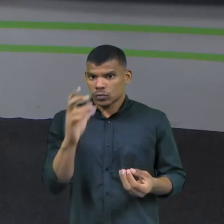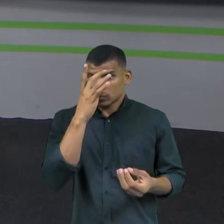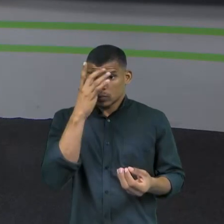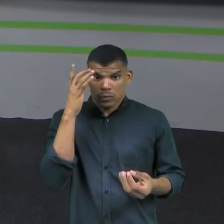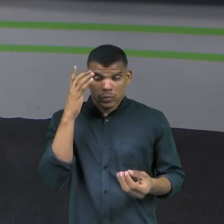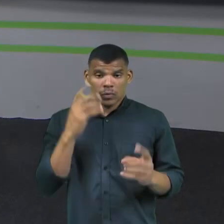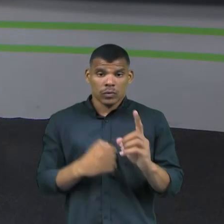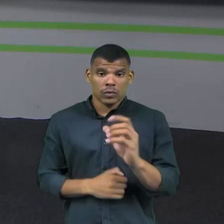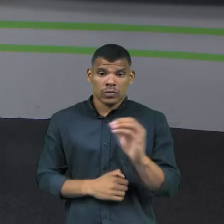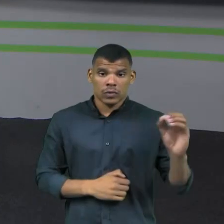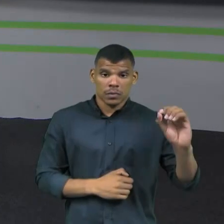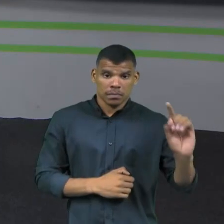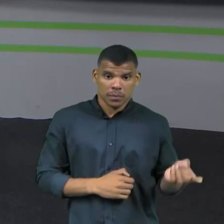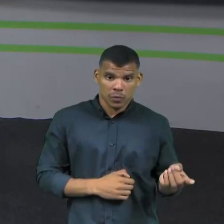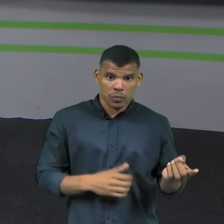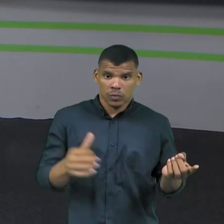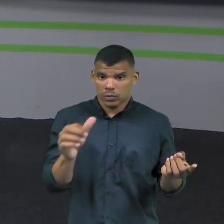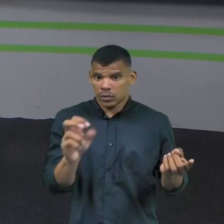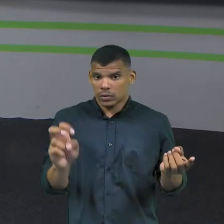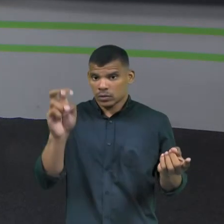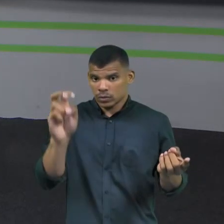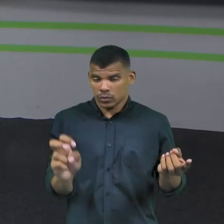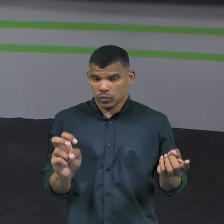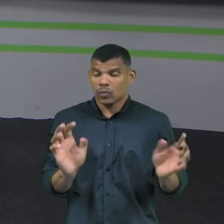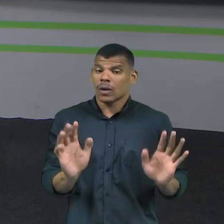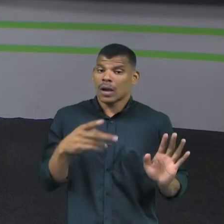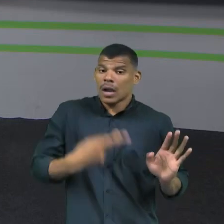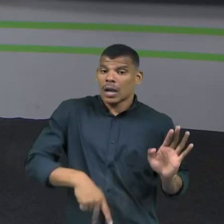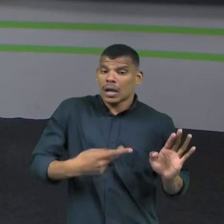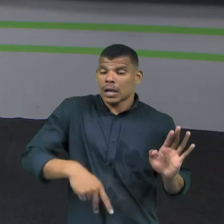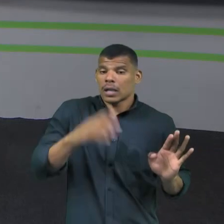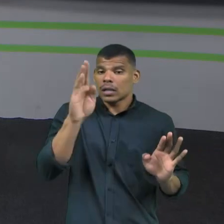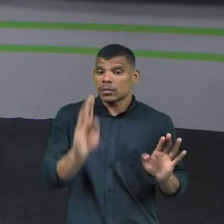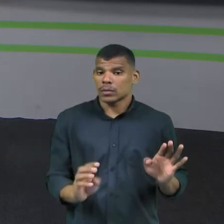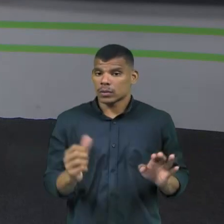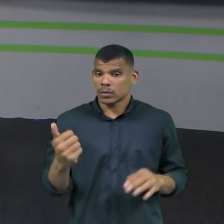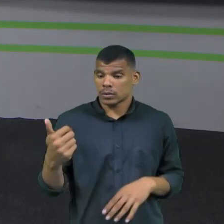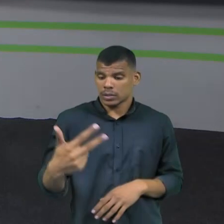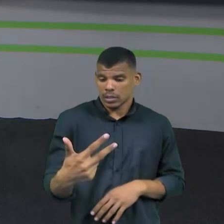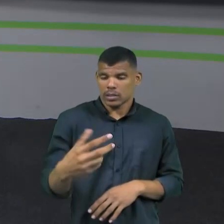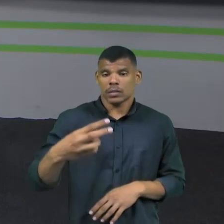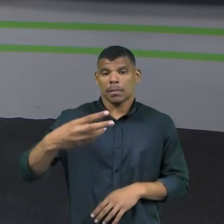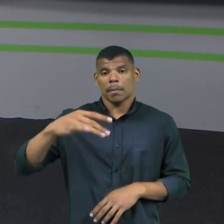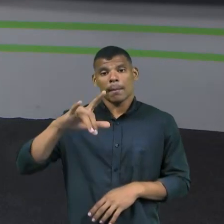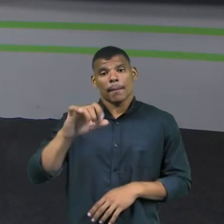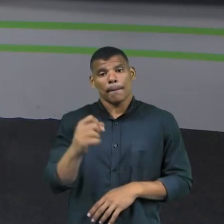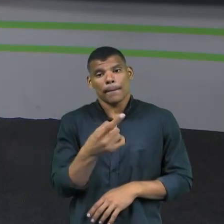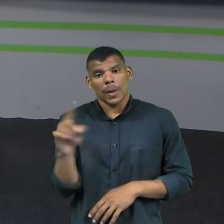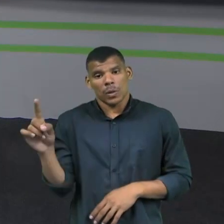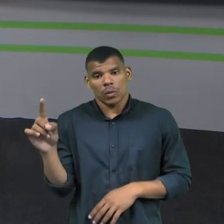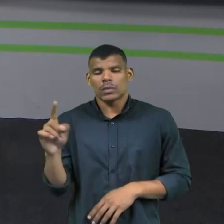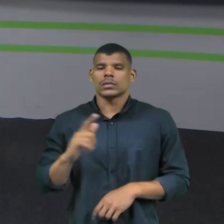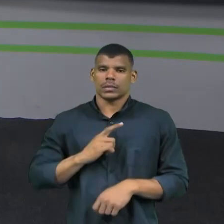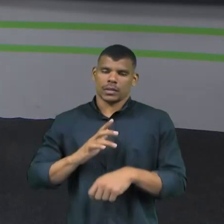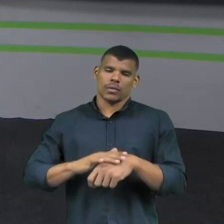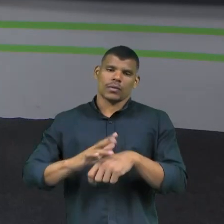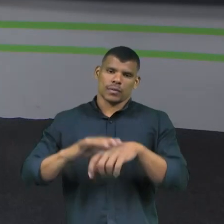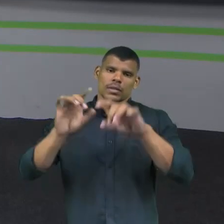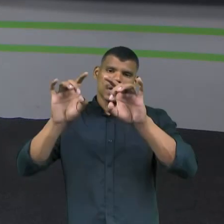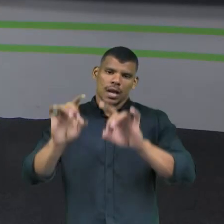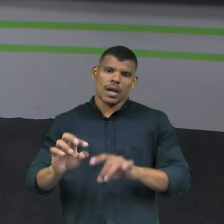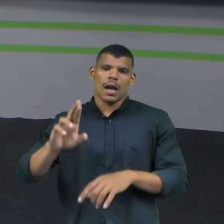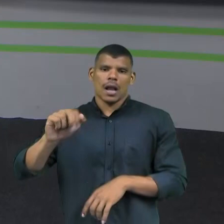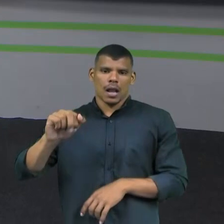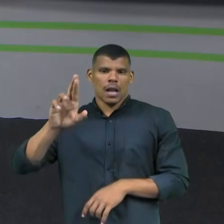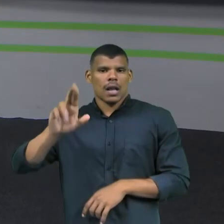mil indivíduos. Aqui no Brasil, estima-se que 13 milhões convivam com alguma condição rara. Essas pessoas enfrentam